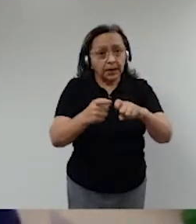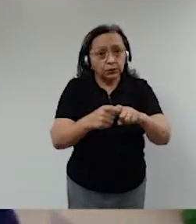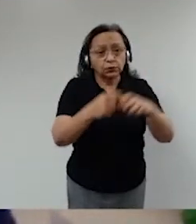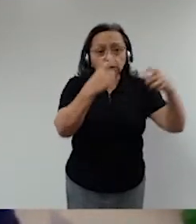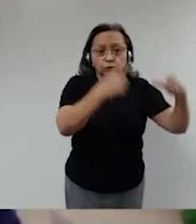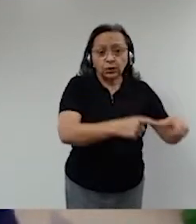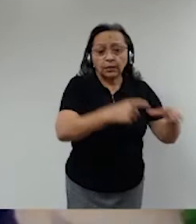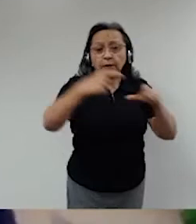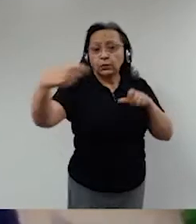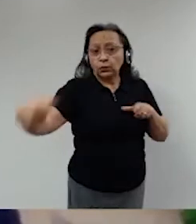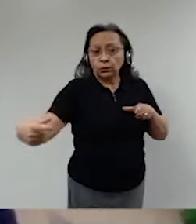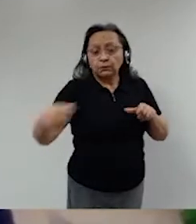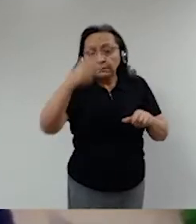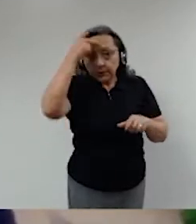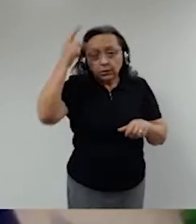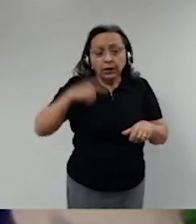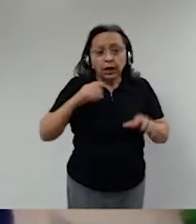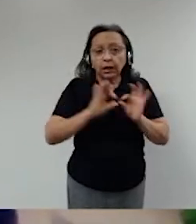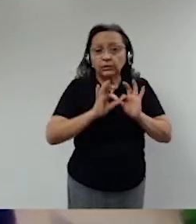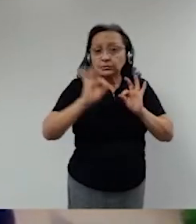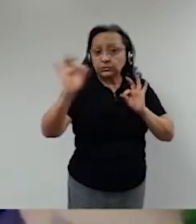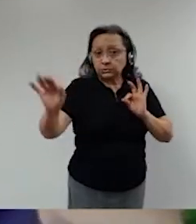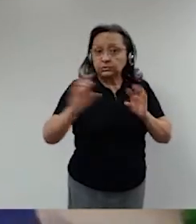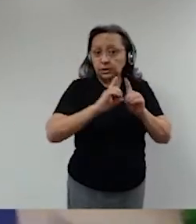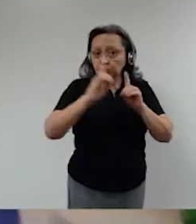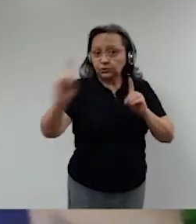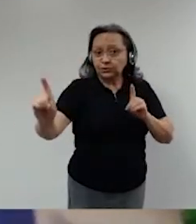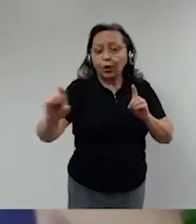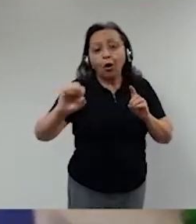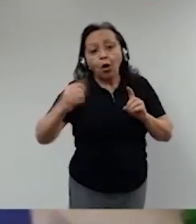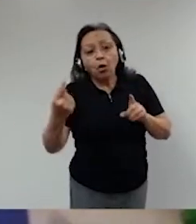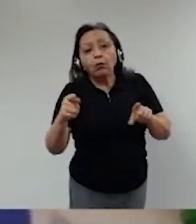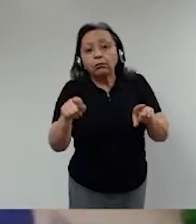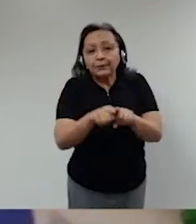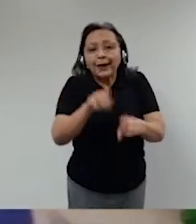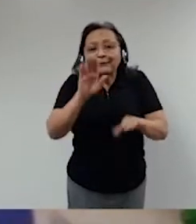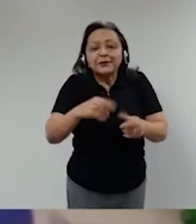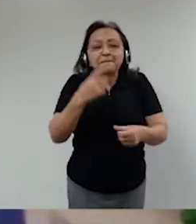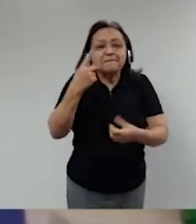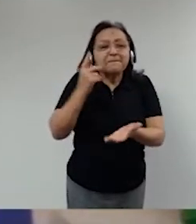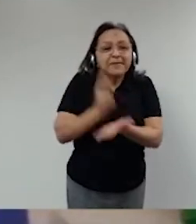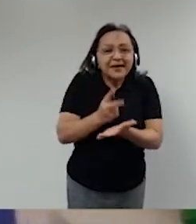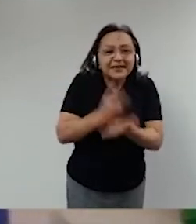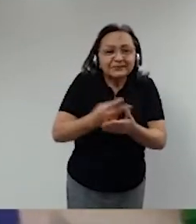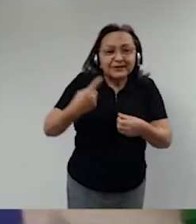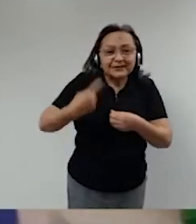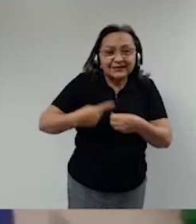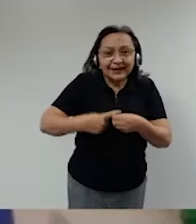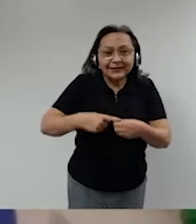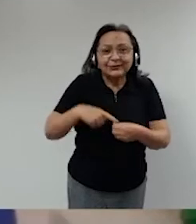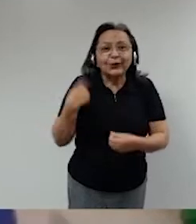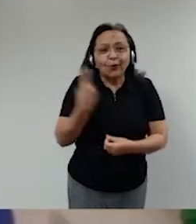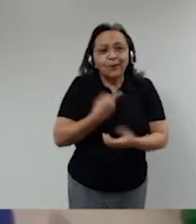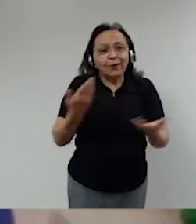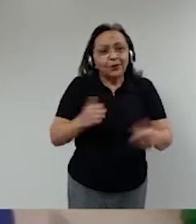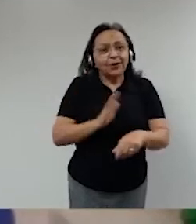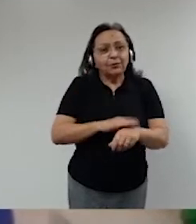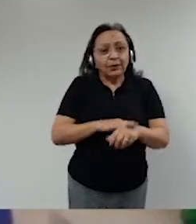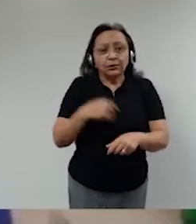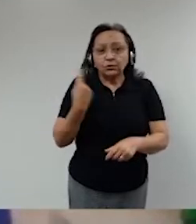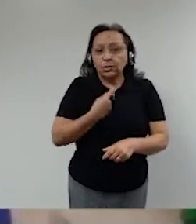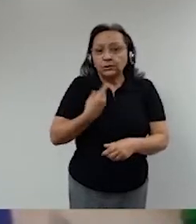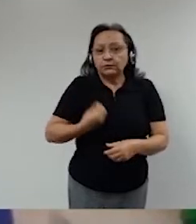pessoas geograficamente estão distantes, ou até mesmo na mesma cidade, né, como nós estamos enfrentando nesse momento de